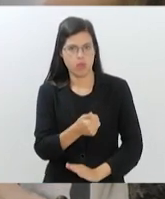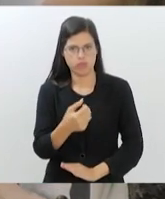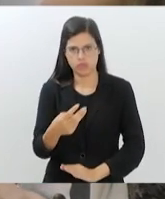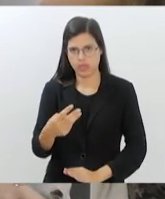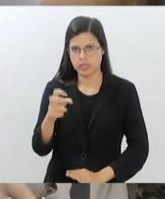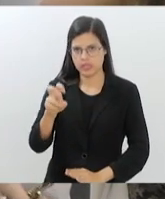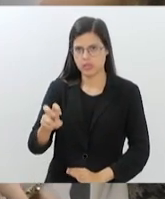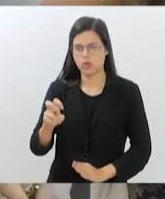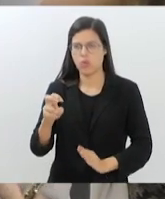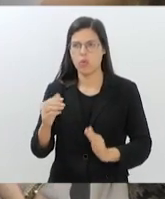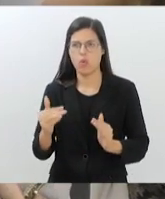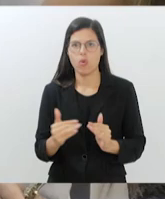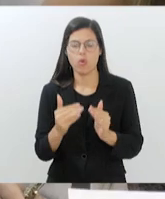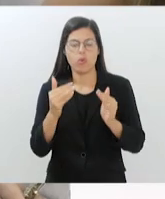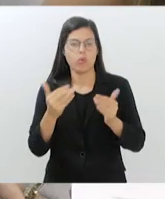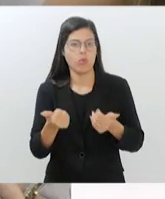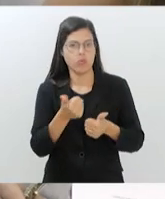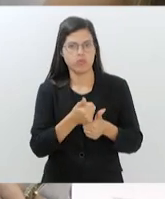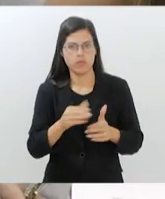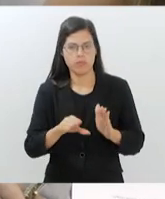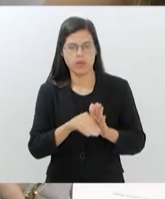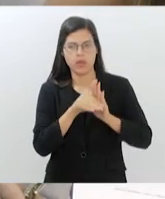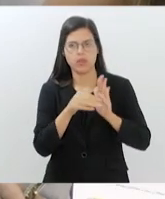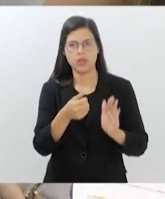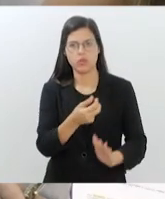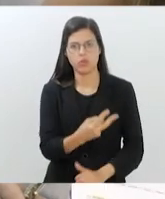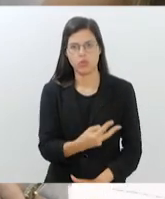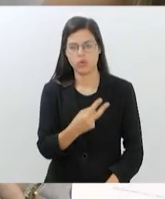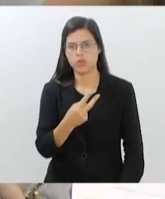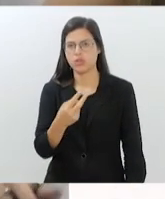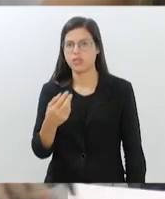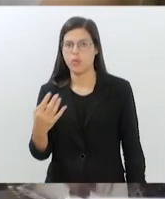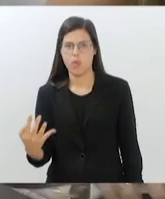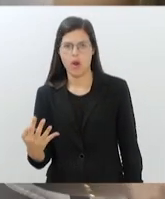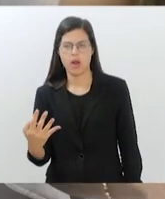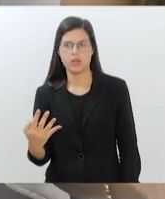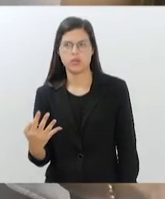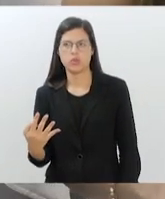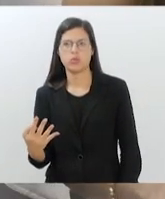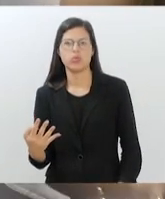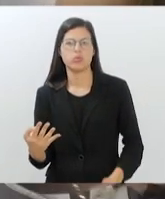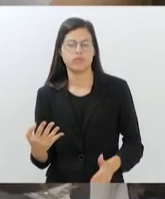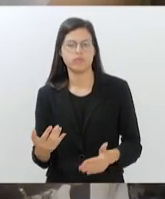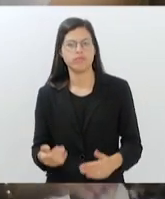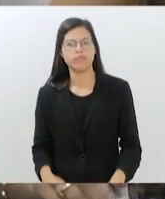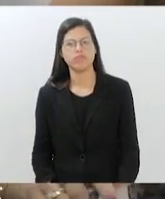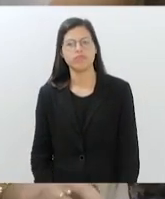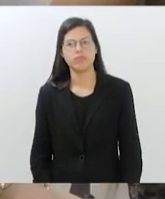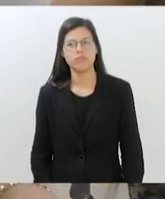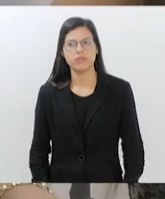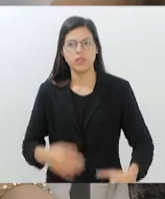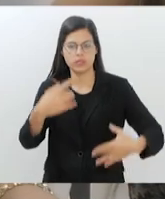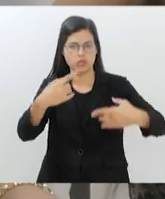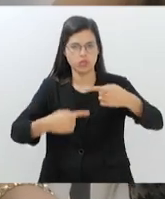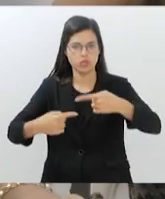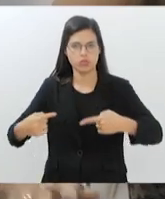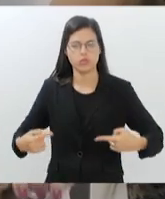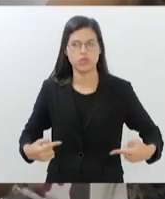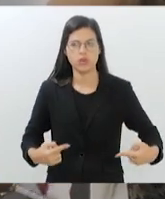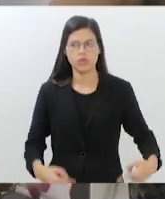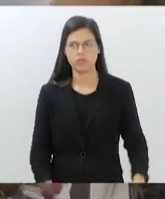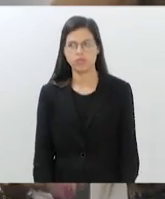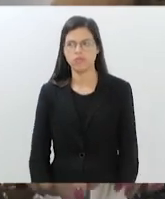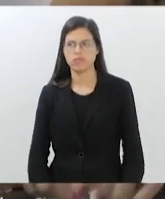5 favorável com subemenda as emendas números 2 e 4 concluindo por substitutivo em discussão